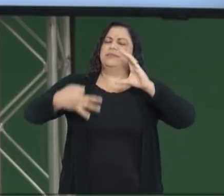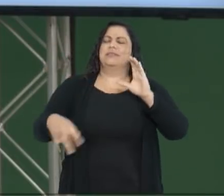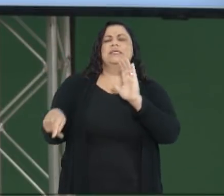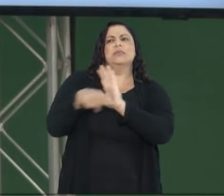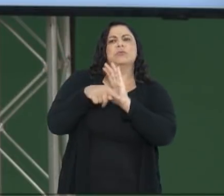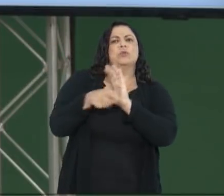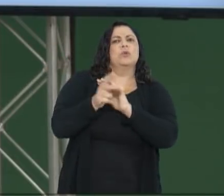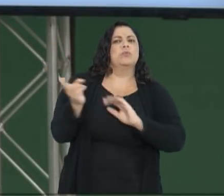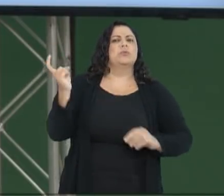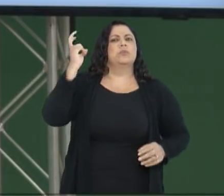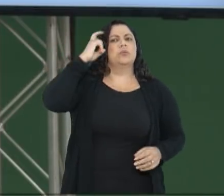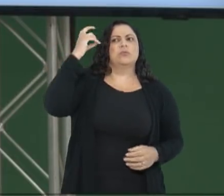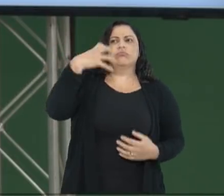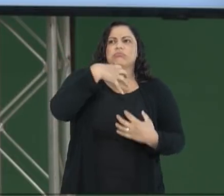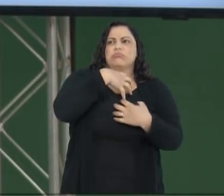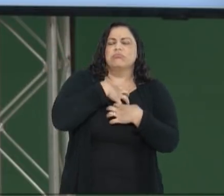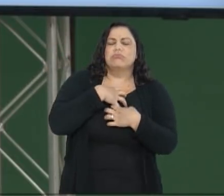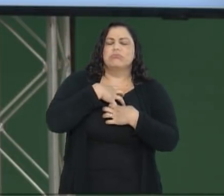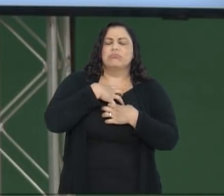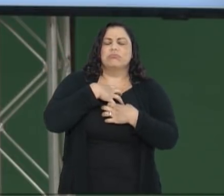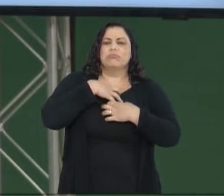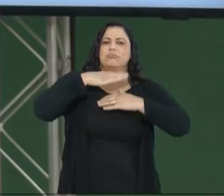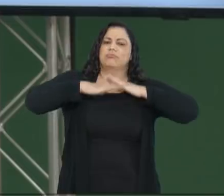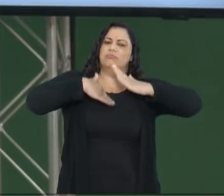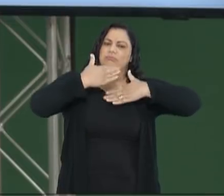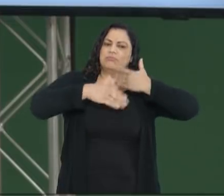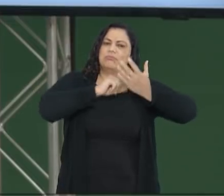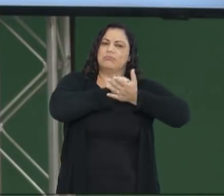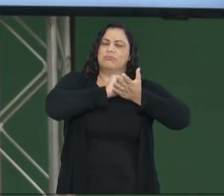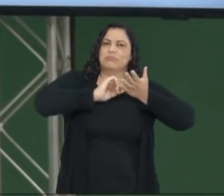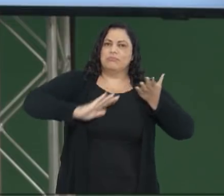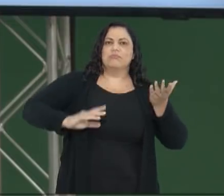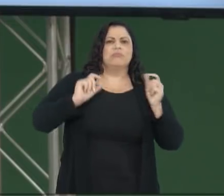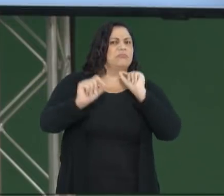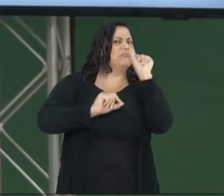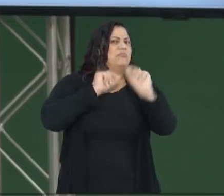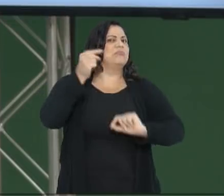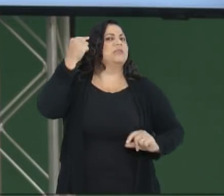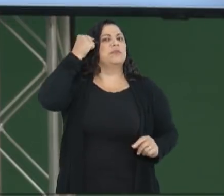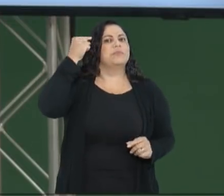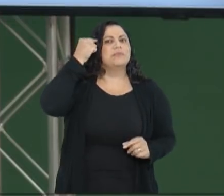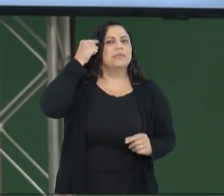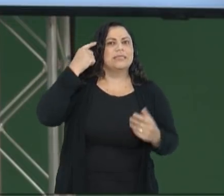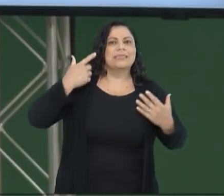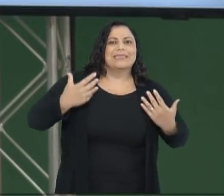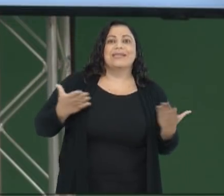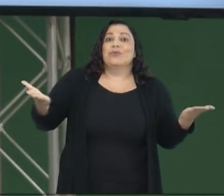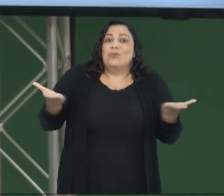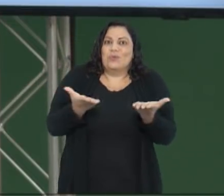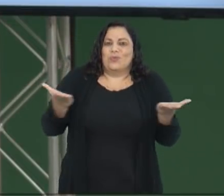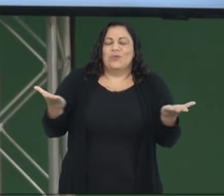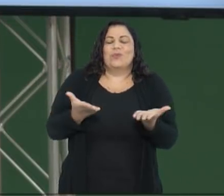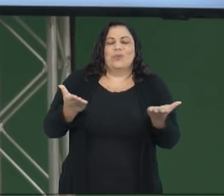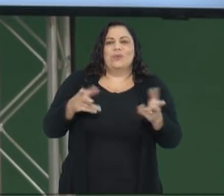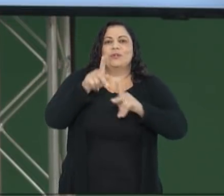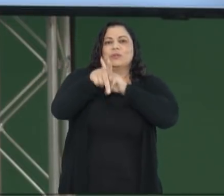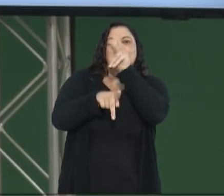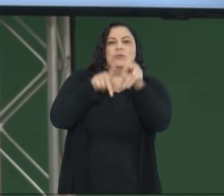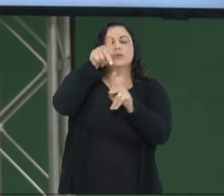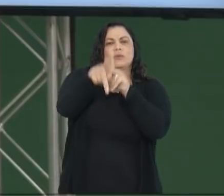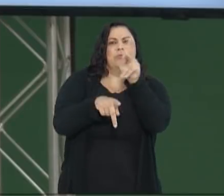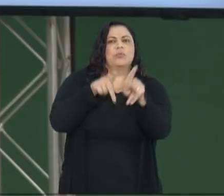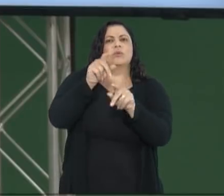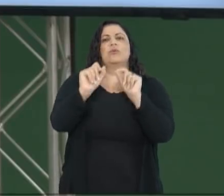modos de viver, de desenvolver as atividades. O que nós temos que pensar? Que o que somos hoje, enquanto população, o